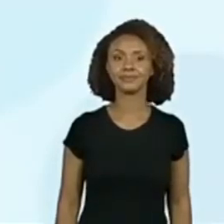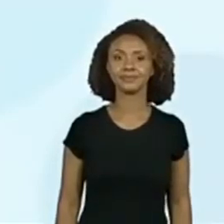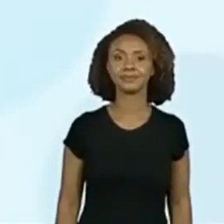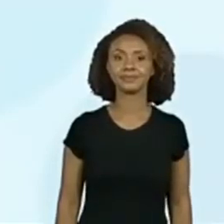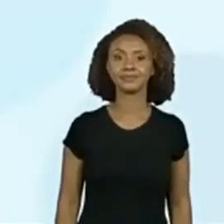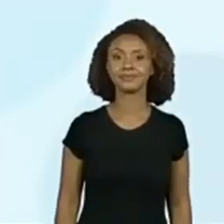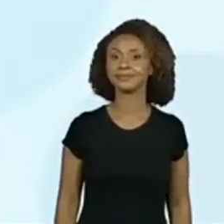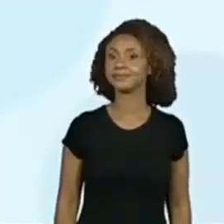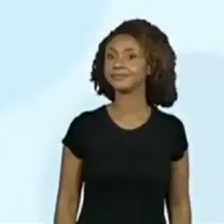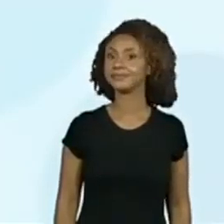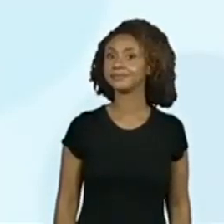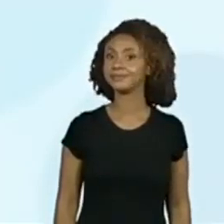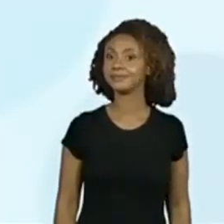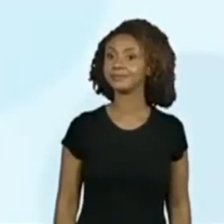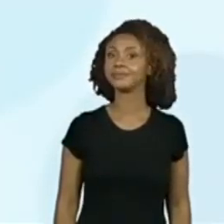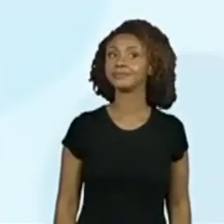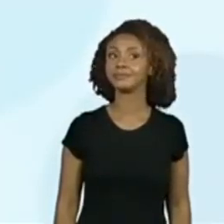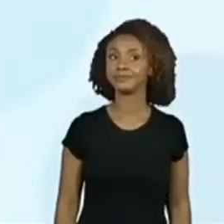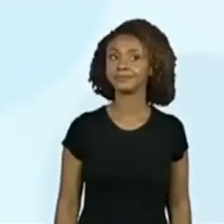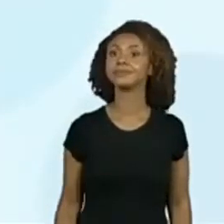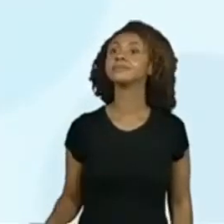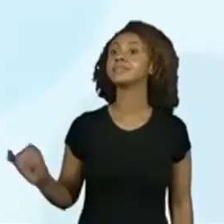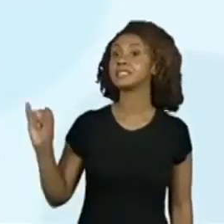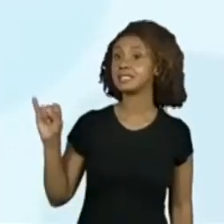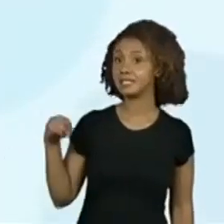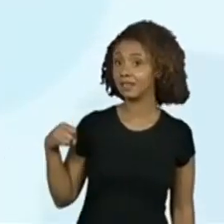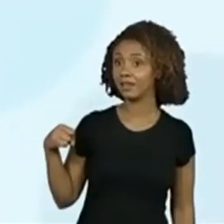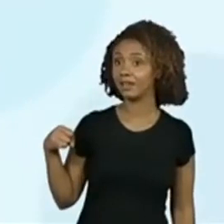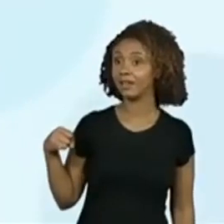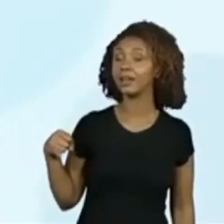quê Sim sim